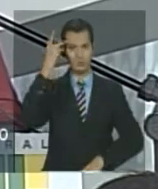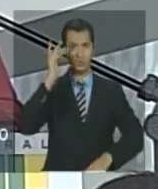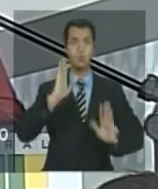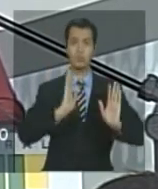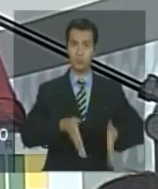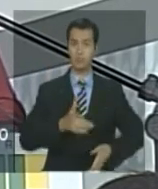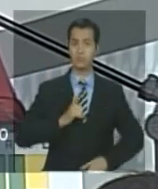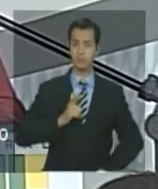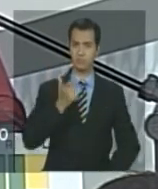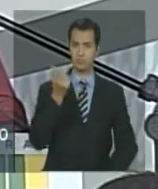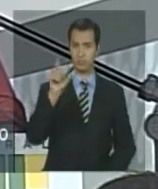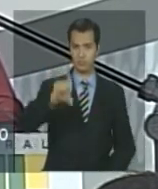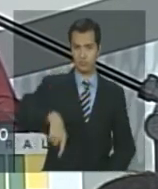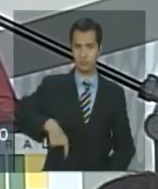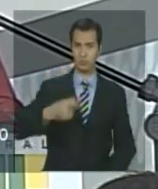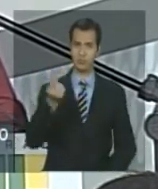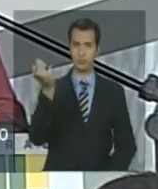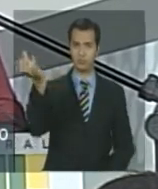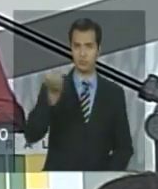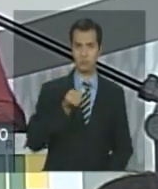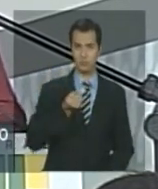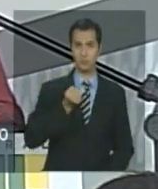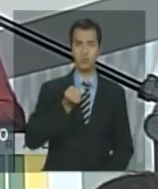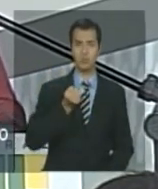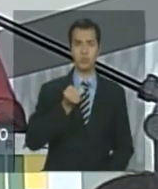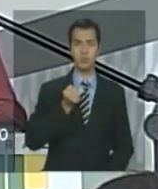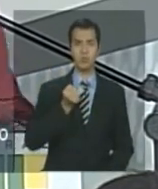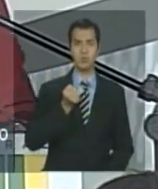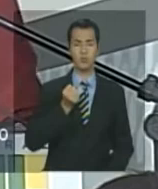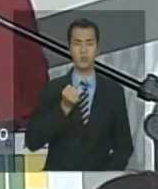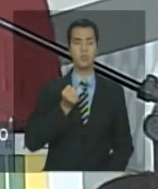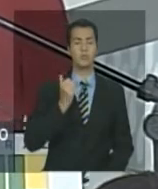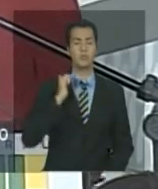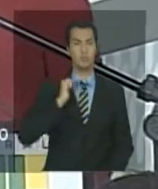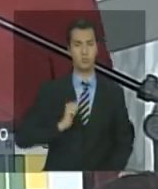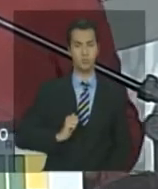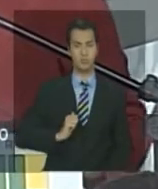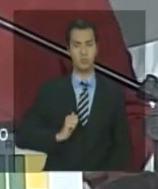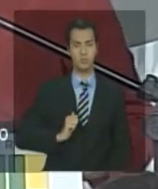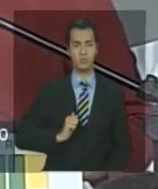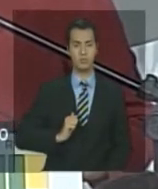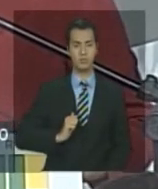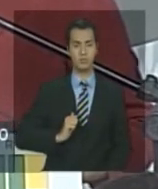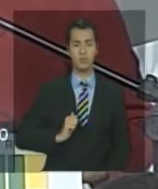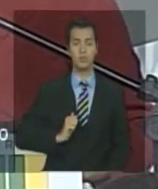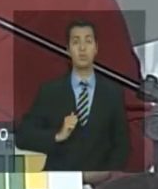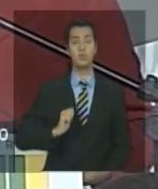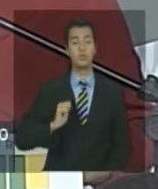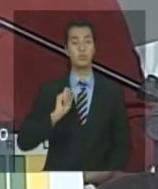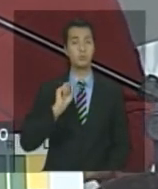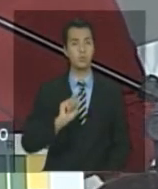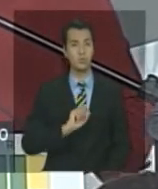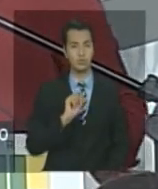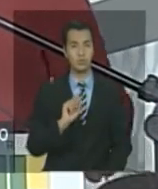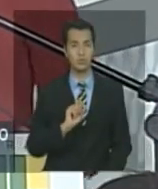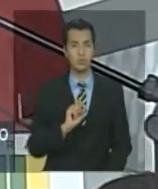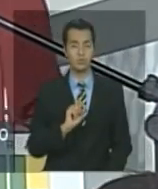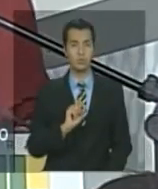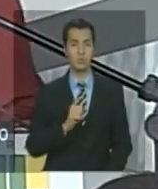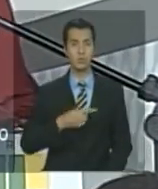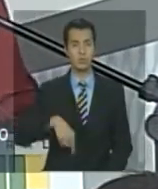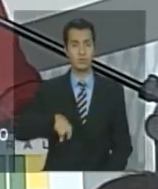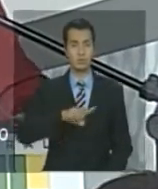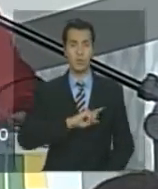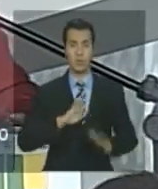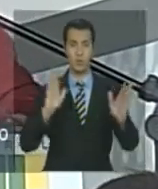Família dentro do Brasil Sem Miséria, que também faz parte daquela tecnologia que eu disse, é o fato de que